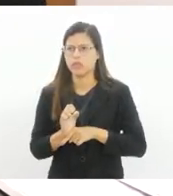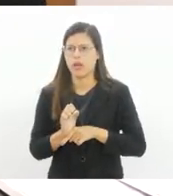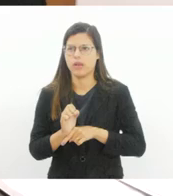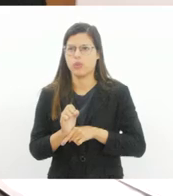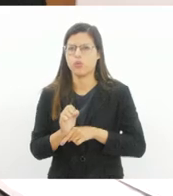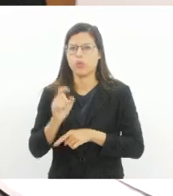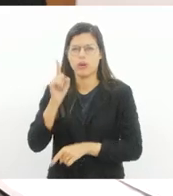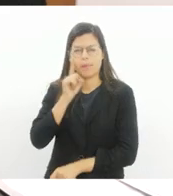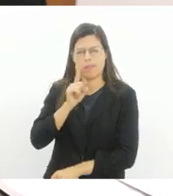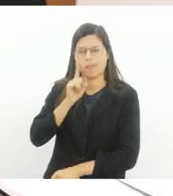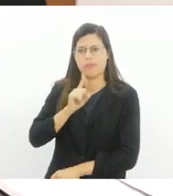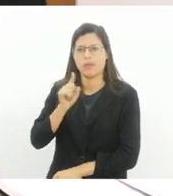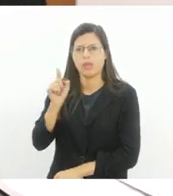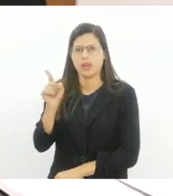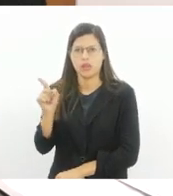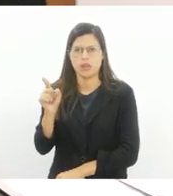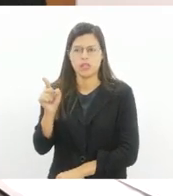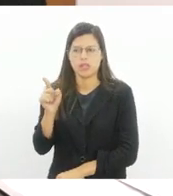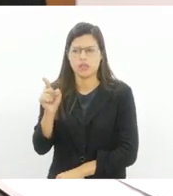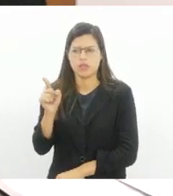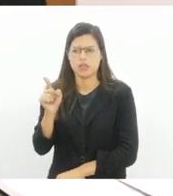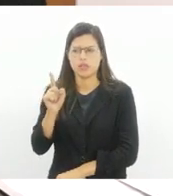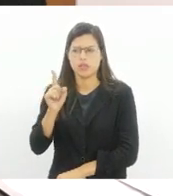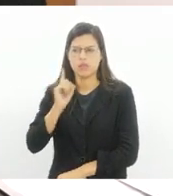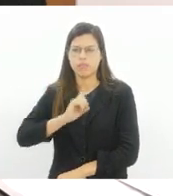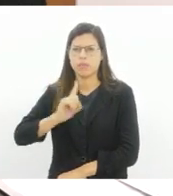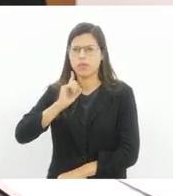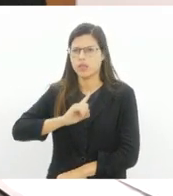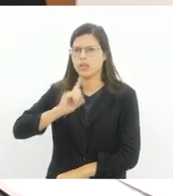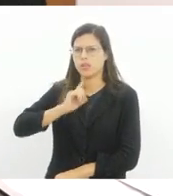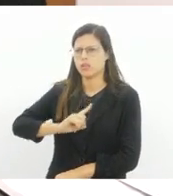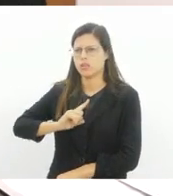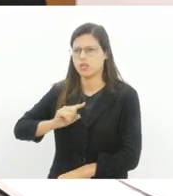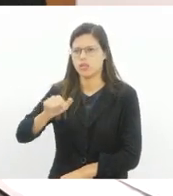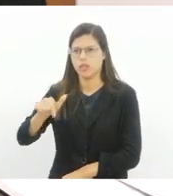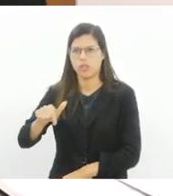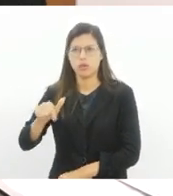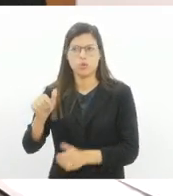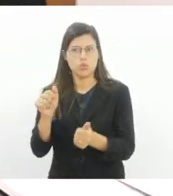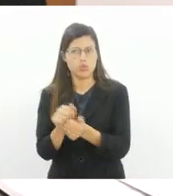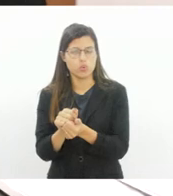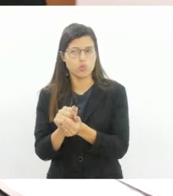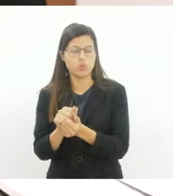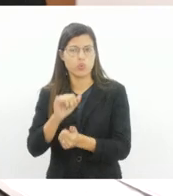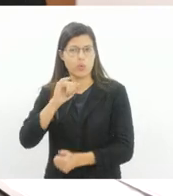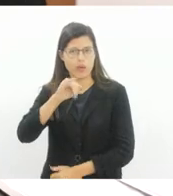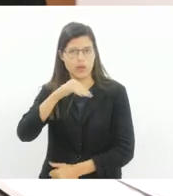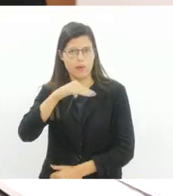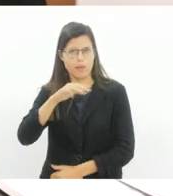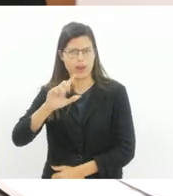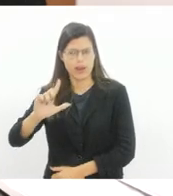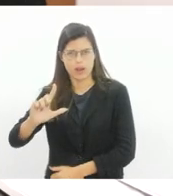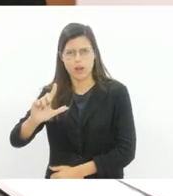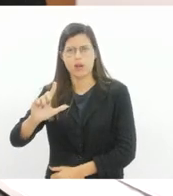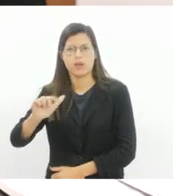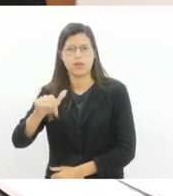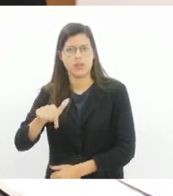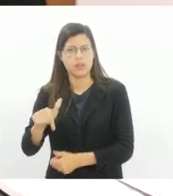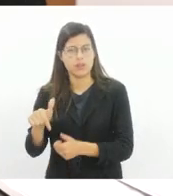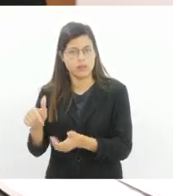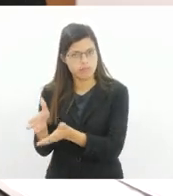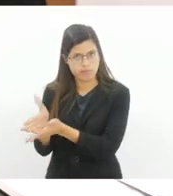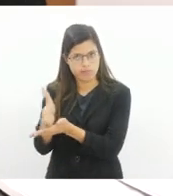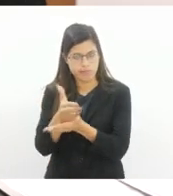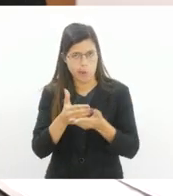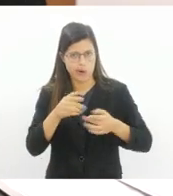Minas, de fazer um trabalho com os IMLs para que essa coleta ficasse,